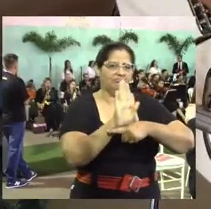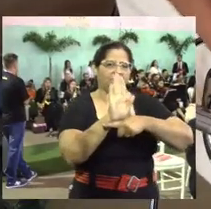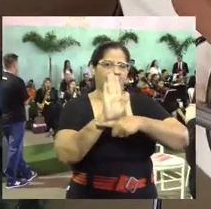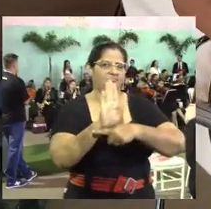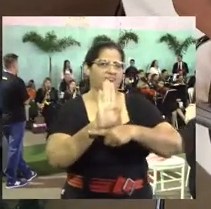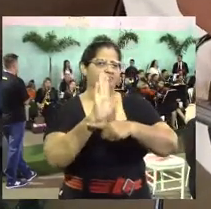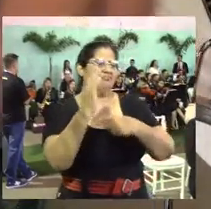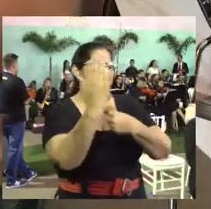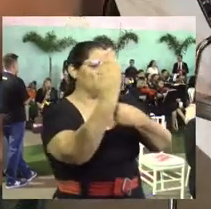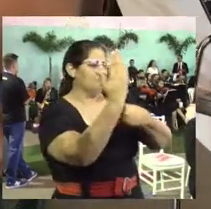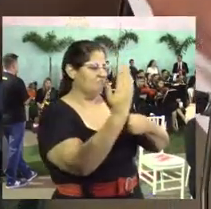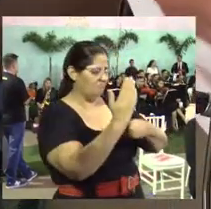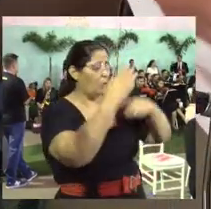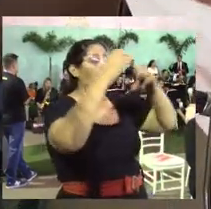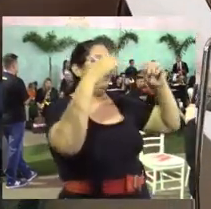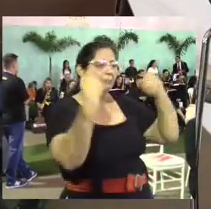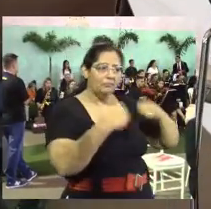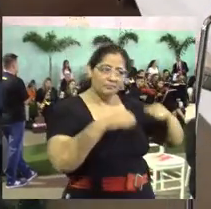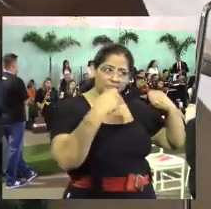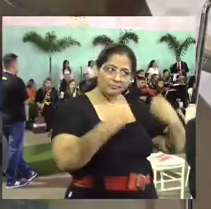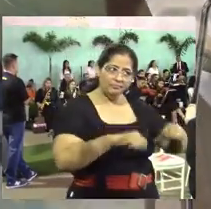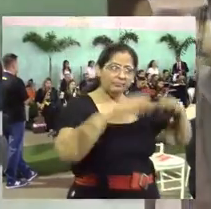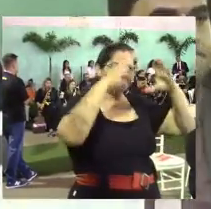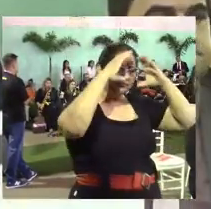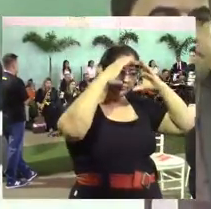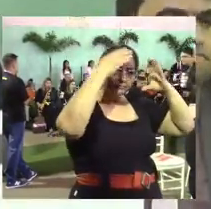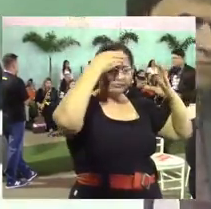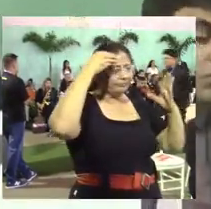é só beber sem perceber